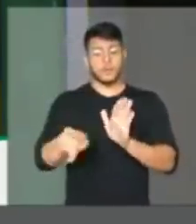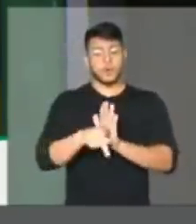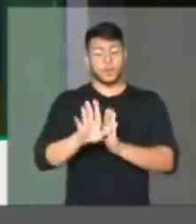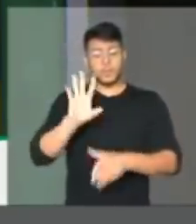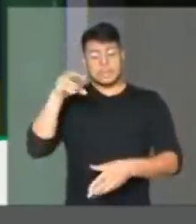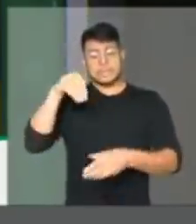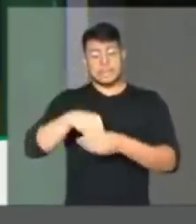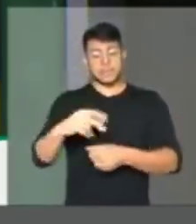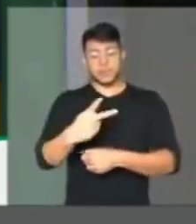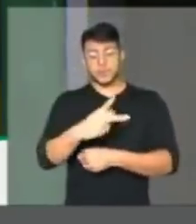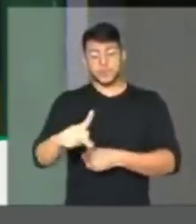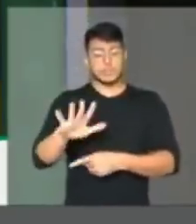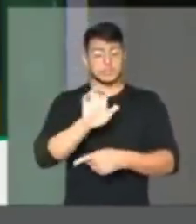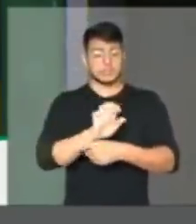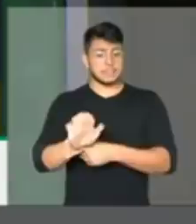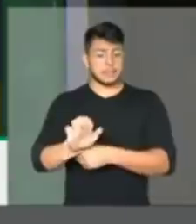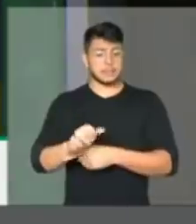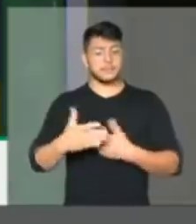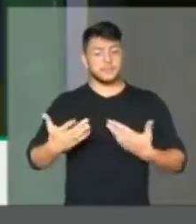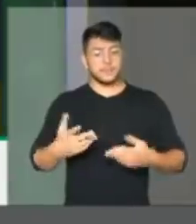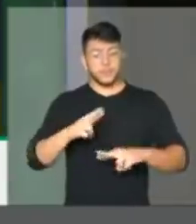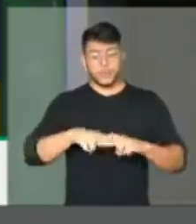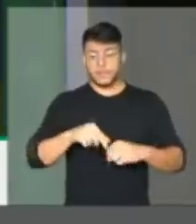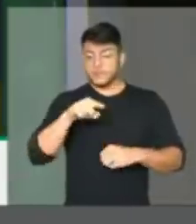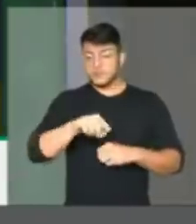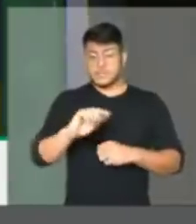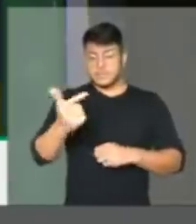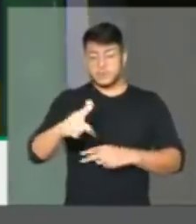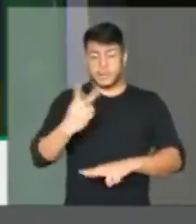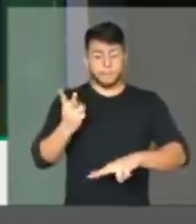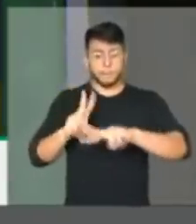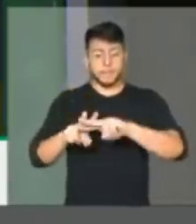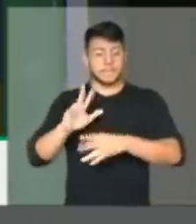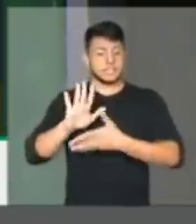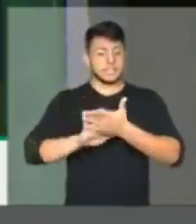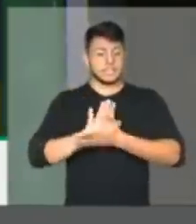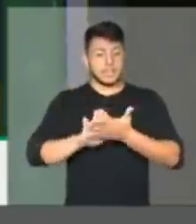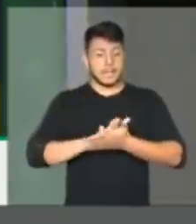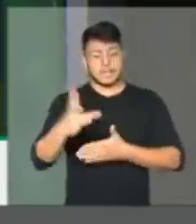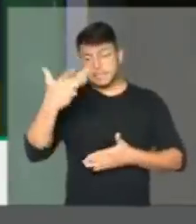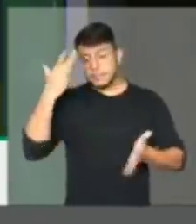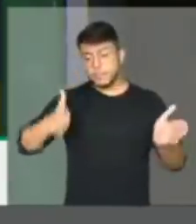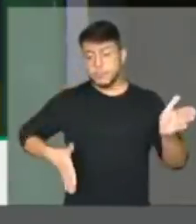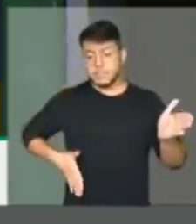juventude negra nos seus estados, em que vocês não prendem, em que os bandidos estão